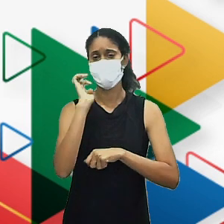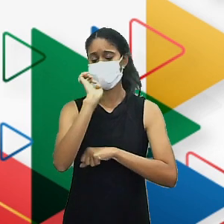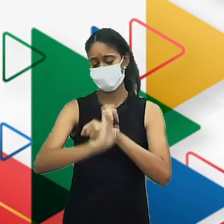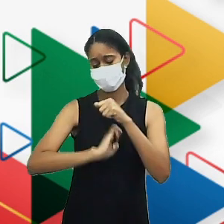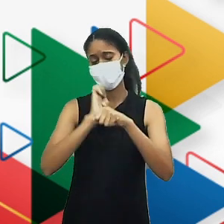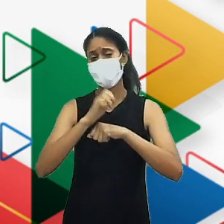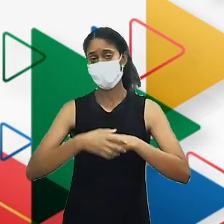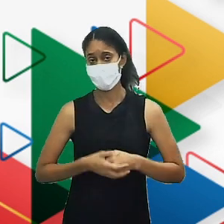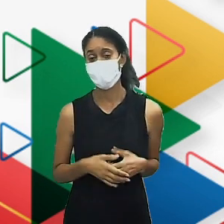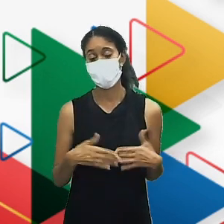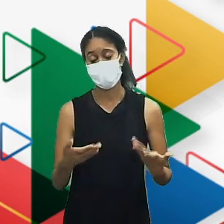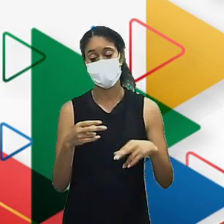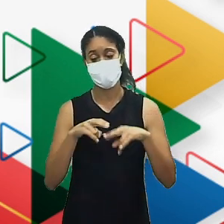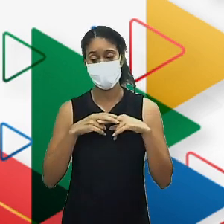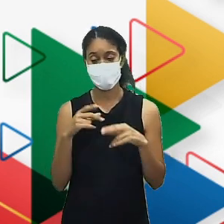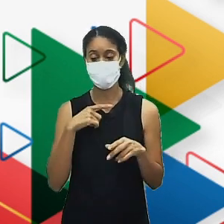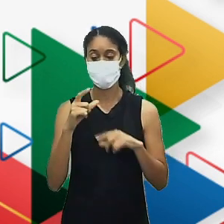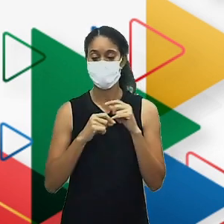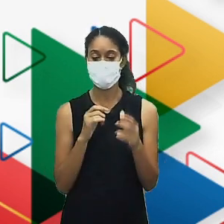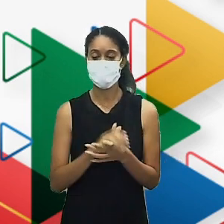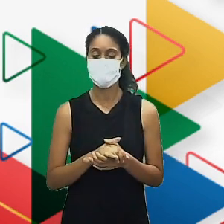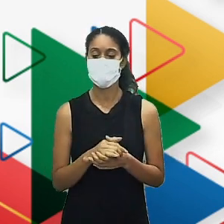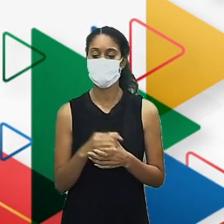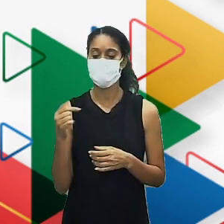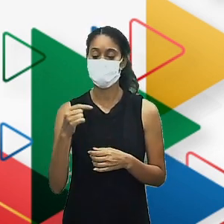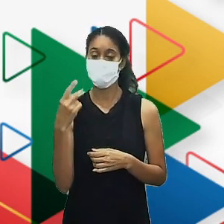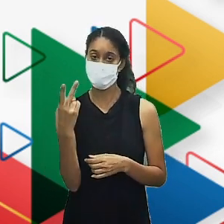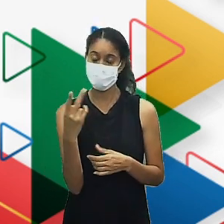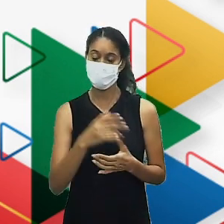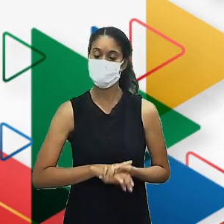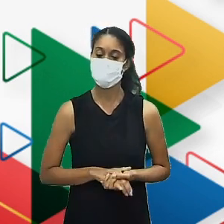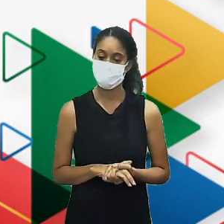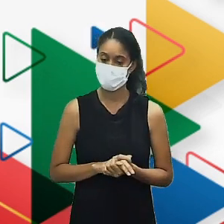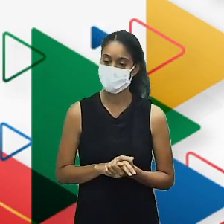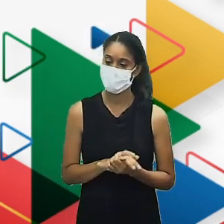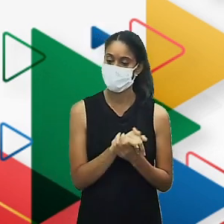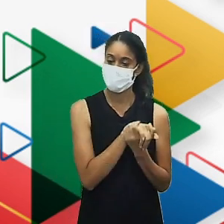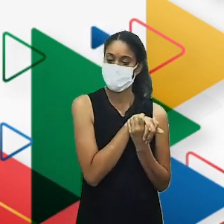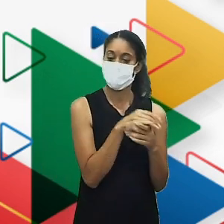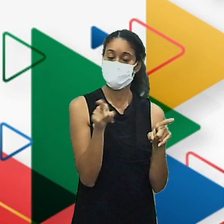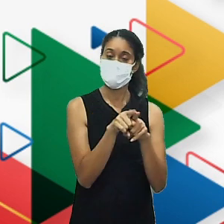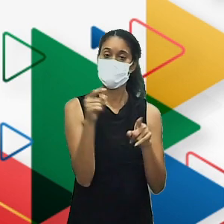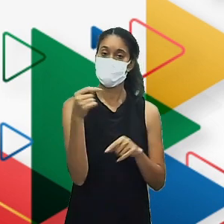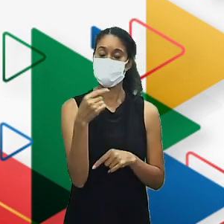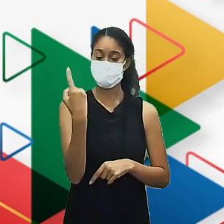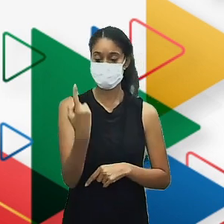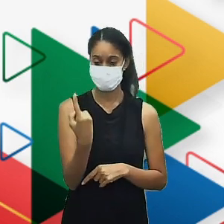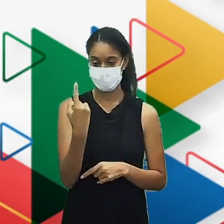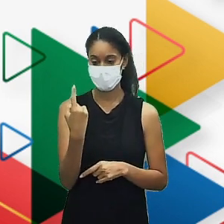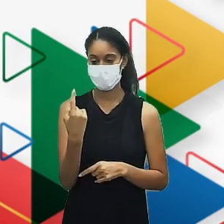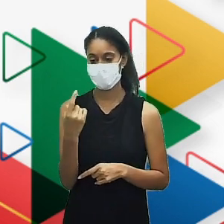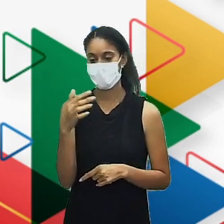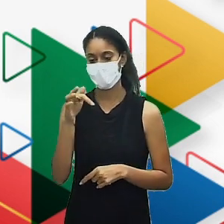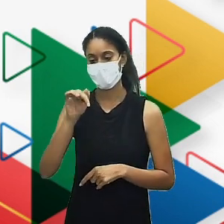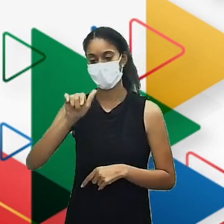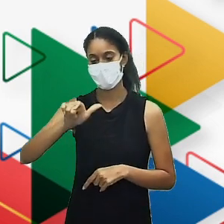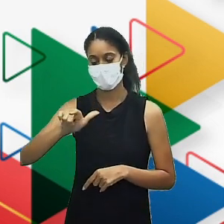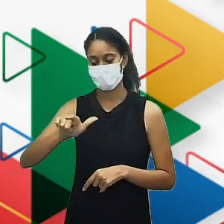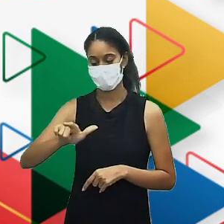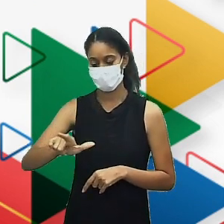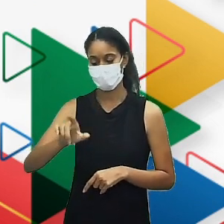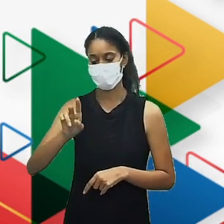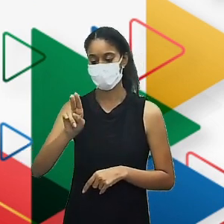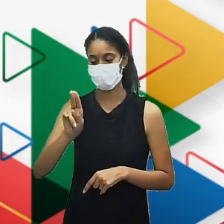isso, ele vai ter carga -2 no caso do oxigênio e -1 no caso do flúor, tá